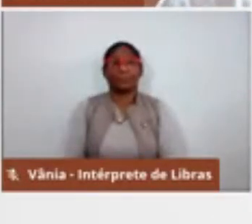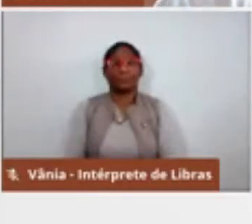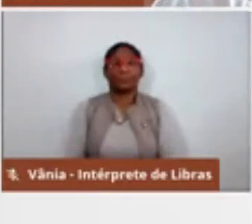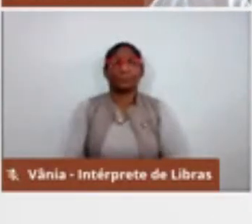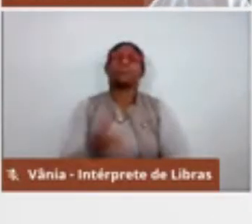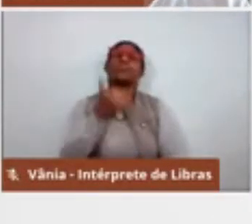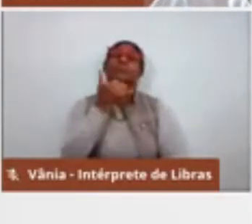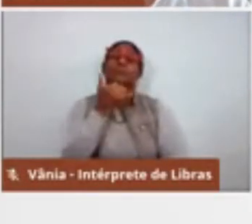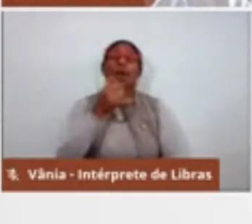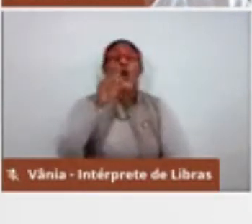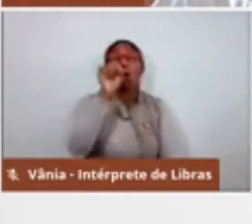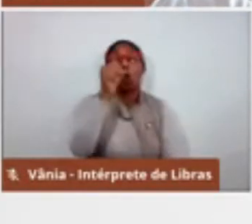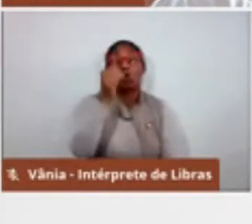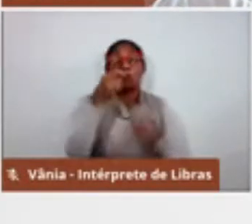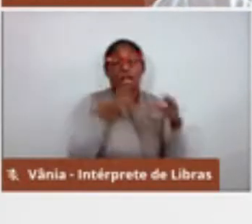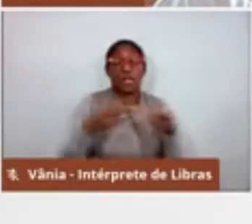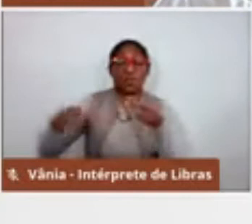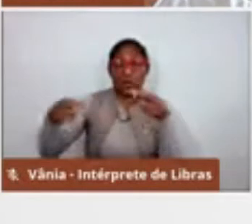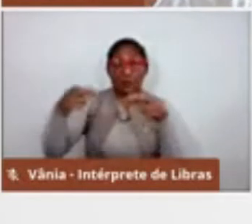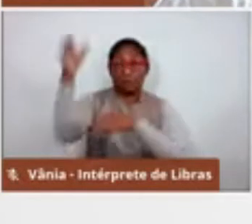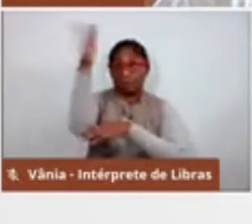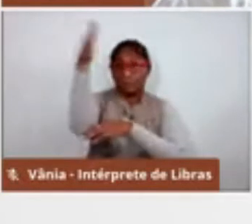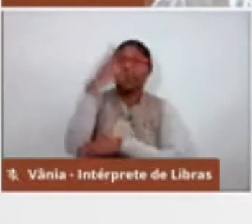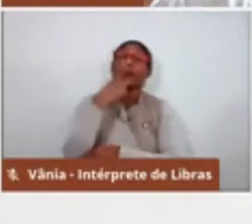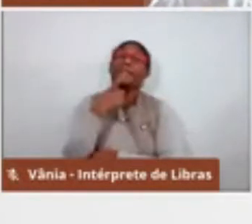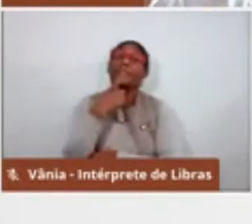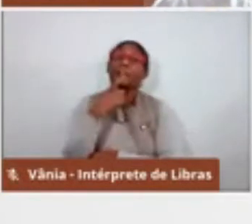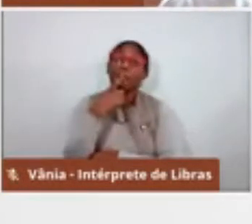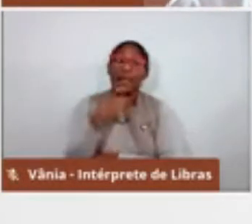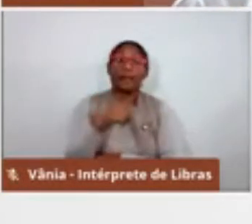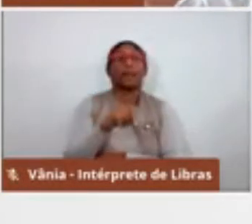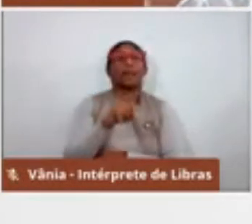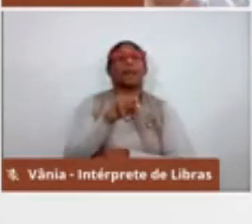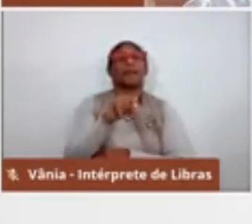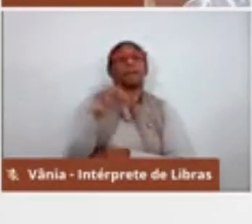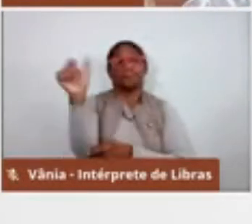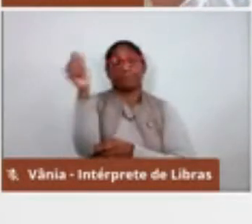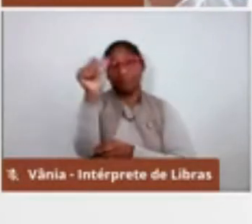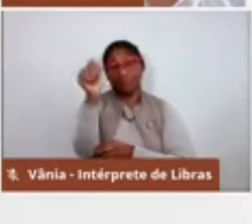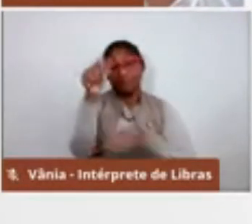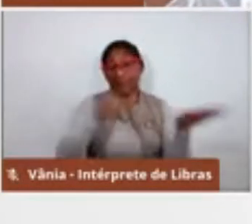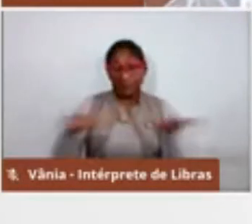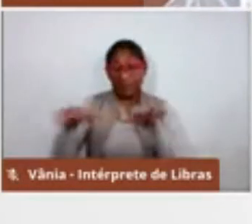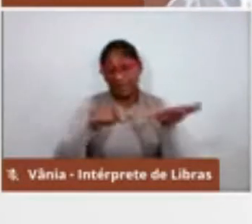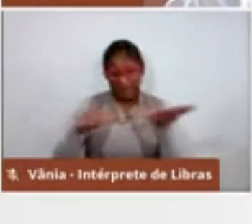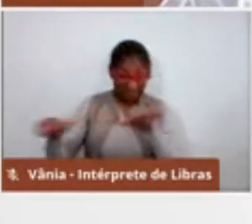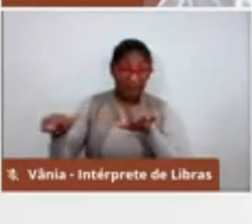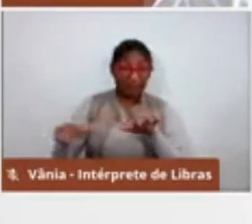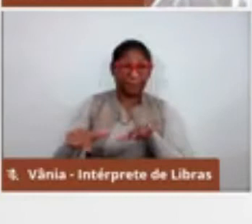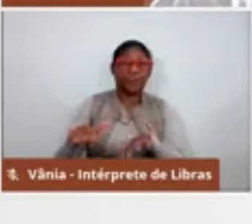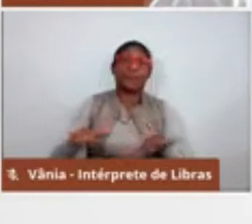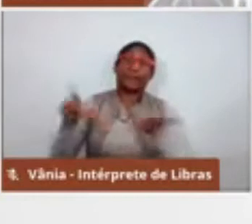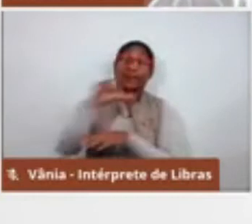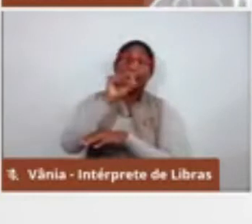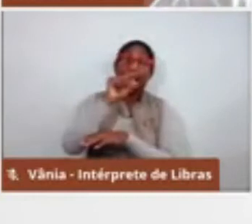8 regiões em bandeira vermelha, na 11ª, eram na 10ª semana, que foi a semana que passou, eram 10 regiões em bandeira